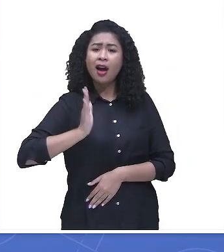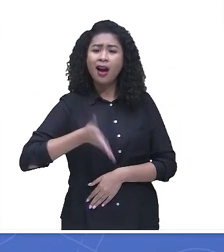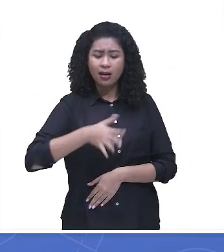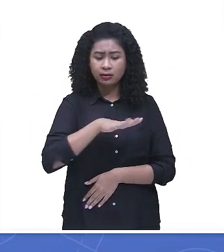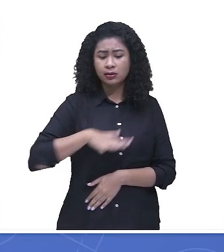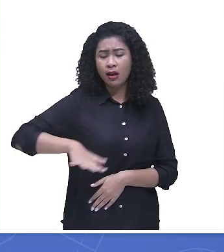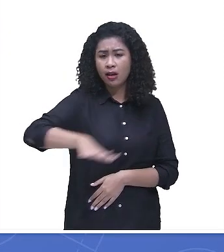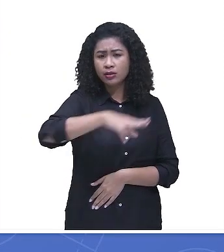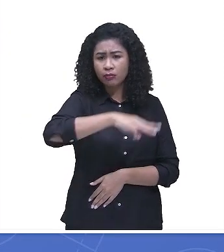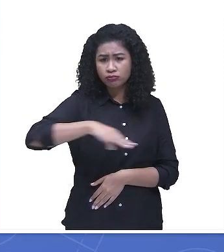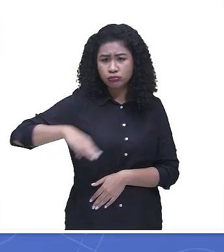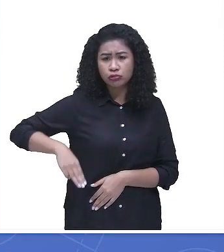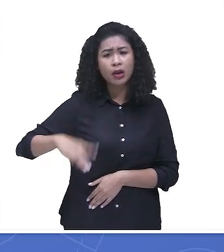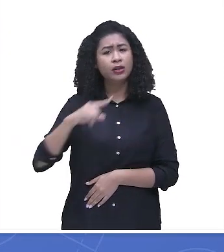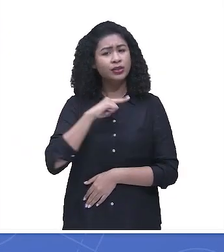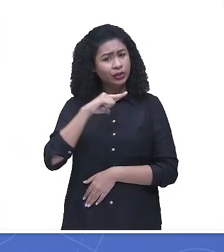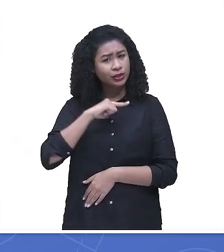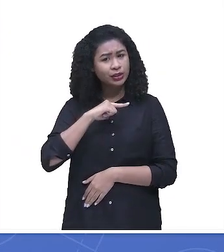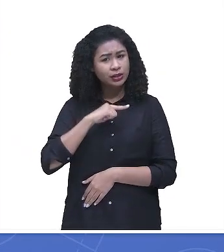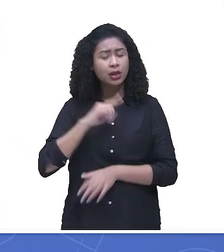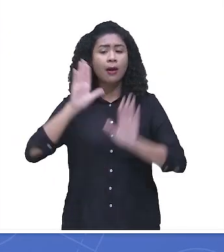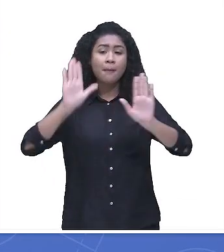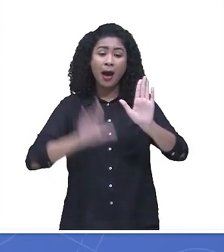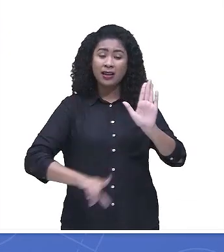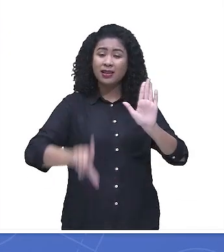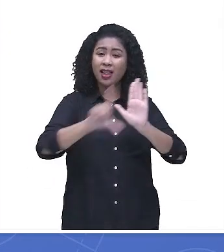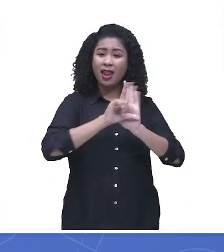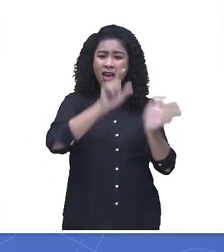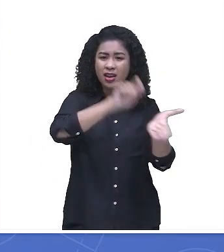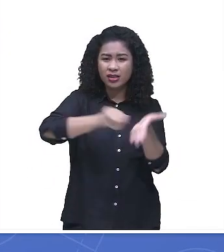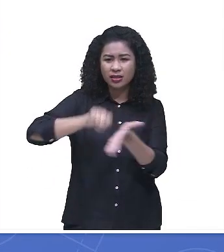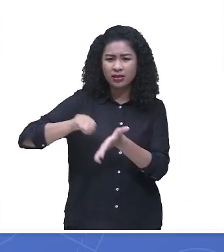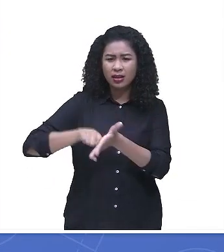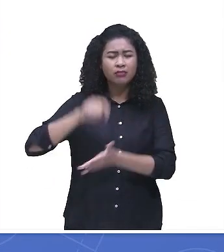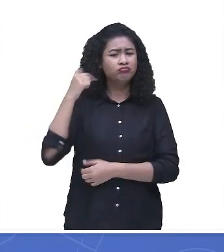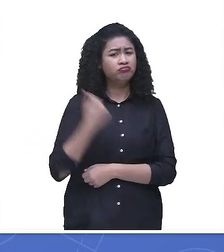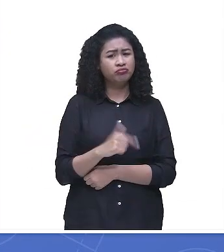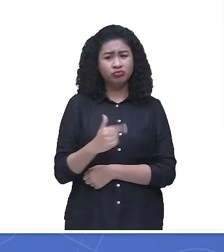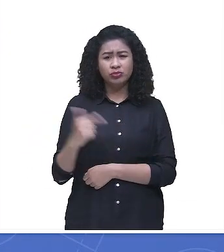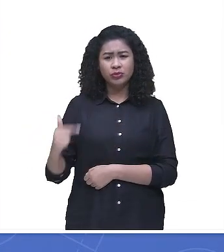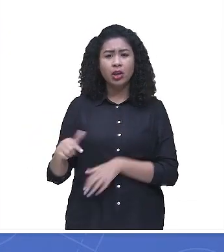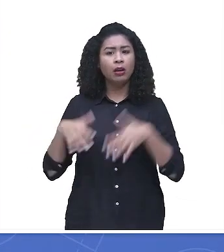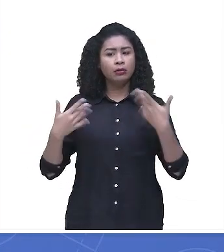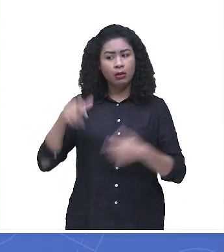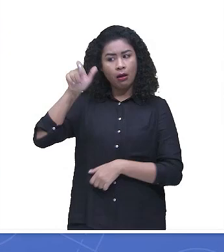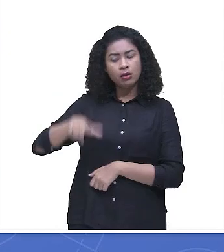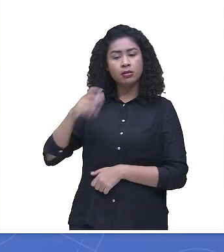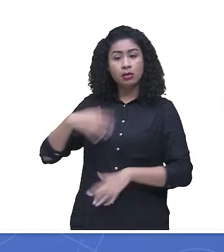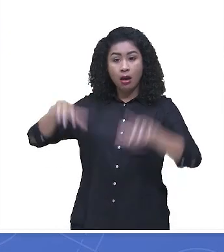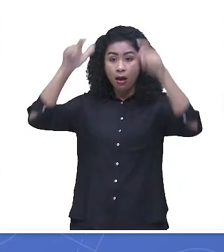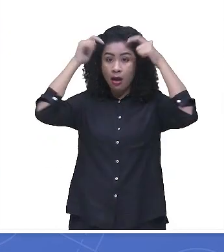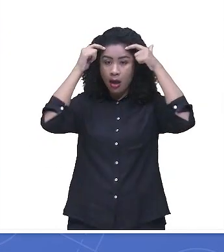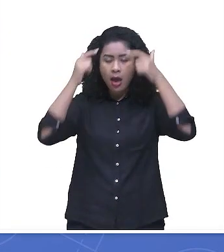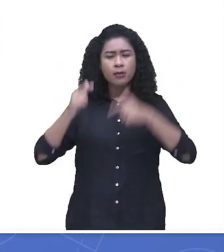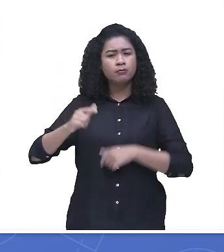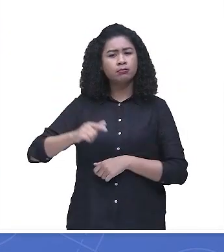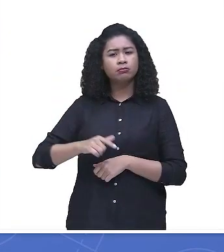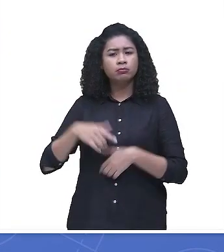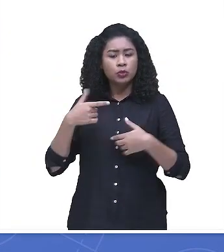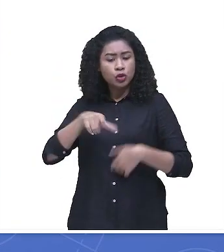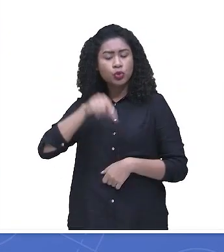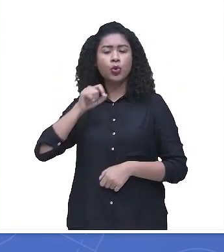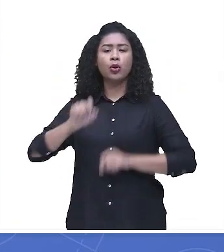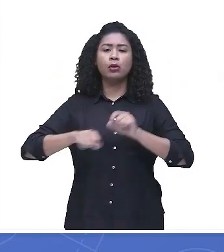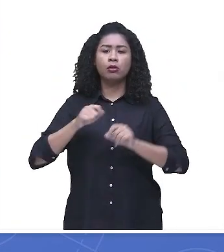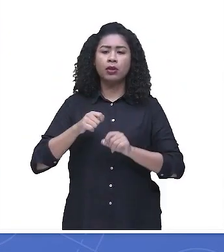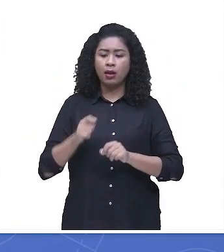região, certo? Porém, as leis não eram escritas. E ele fez questão de talhar numa pedra, não é, gente? Por que ele fez isso?